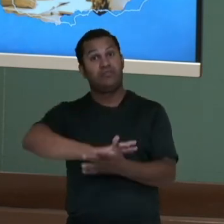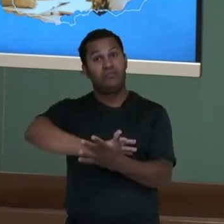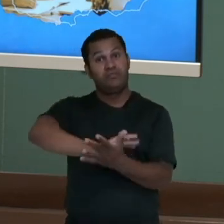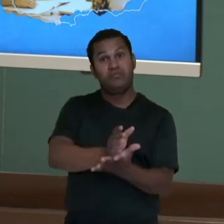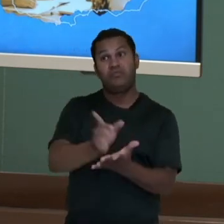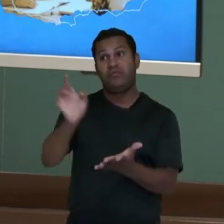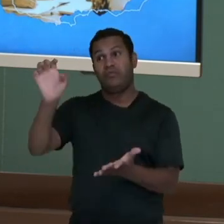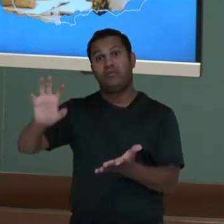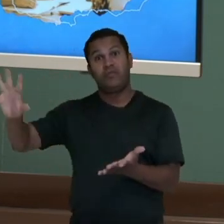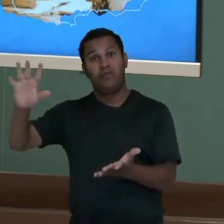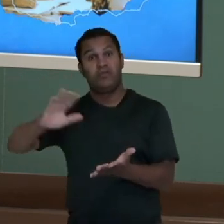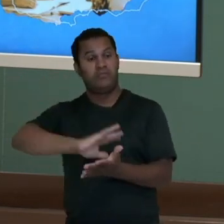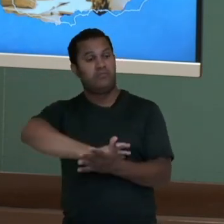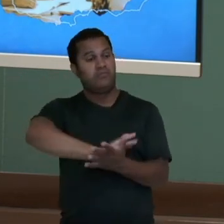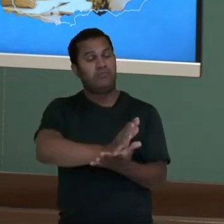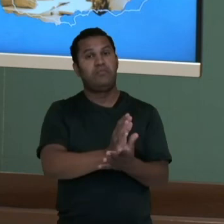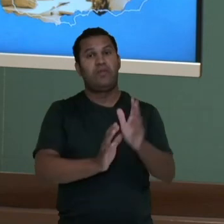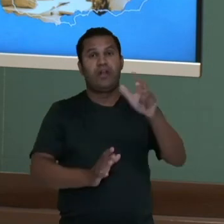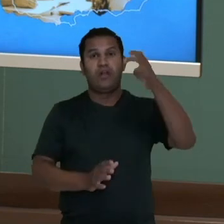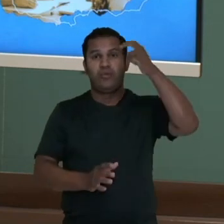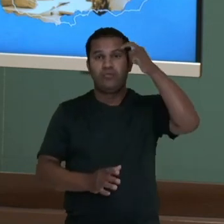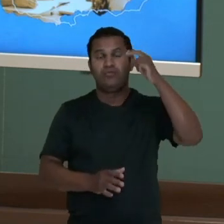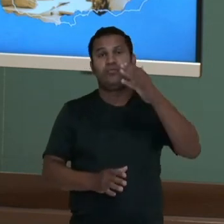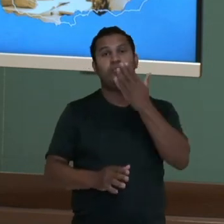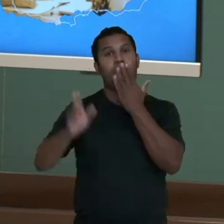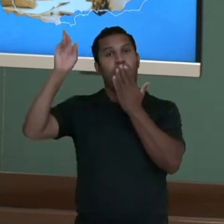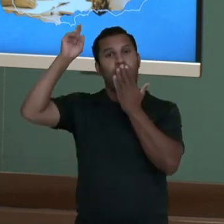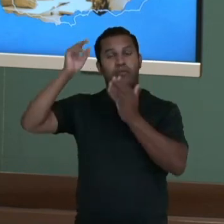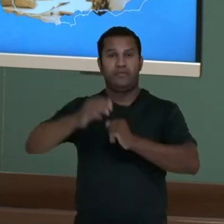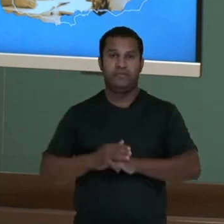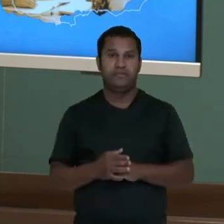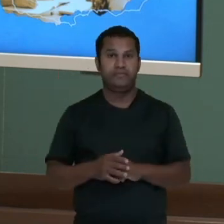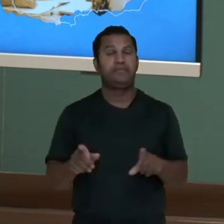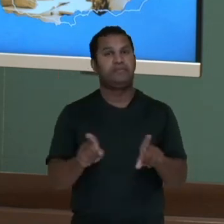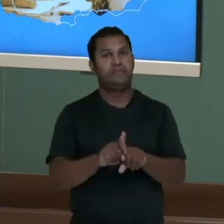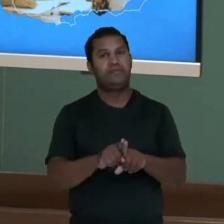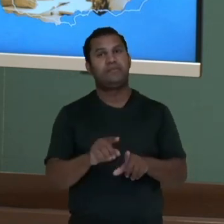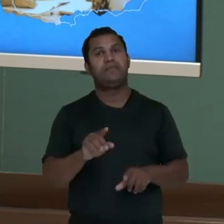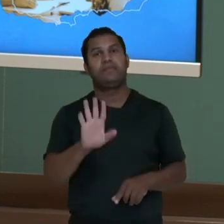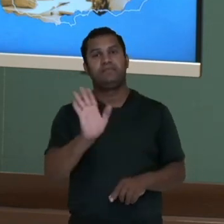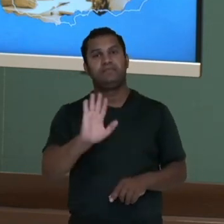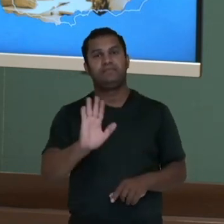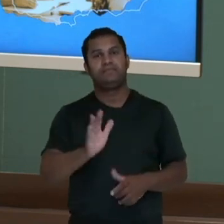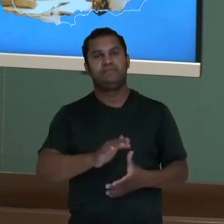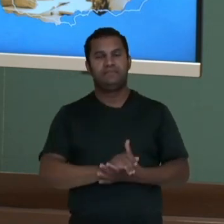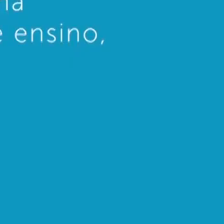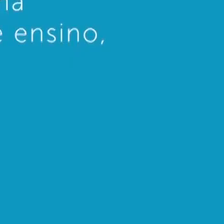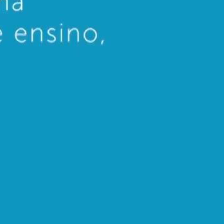consequências da conquista na América. Espero que vocês tenham gostado. Até breve.